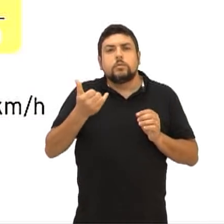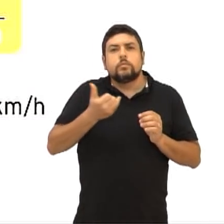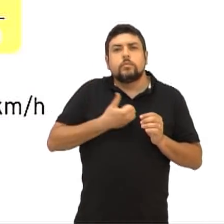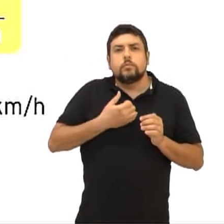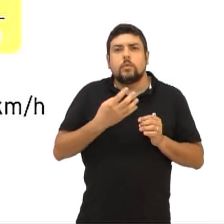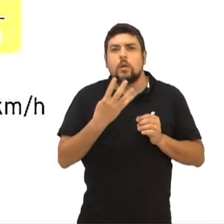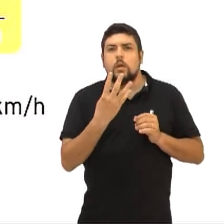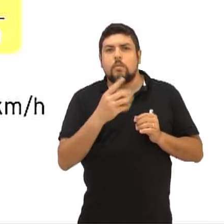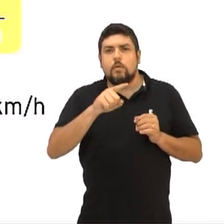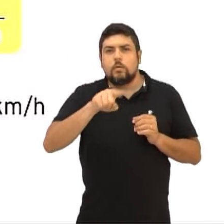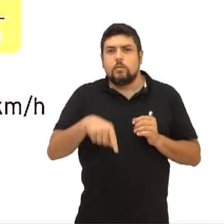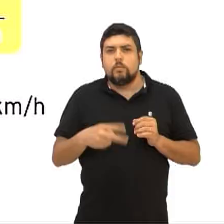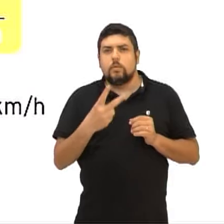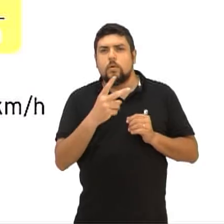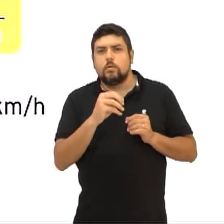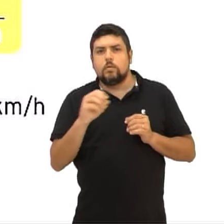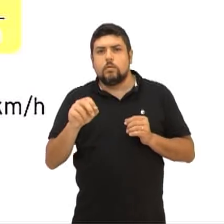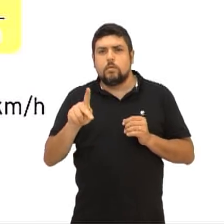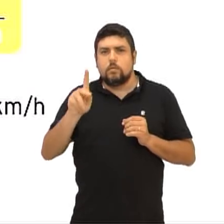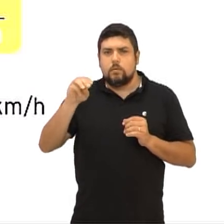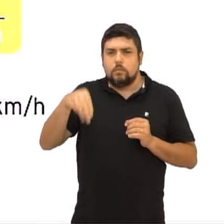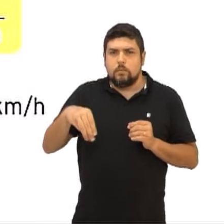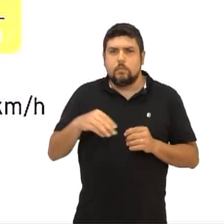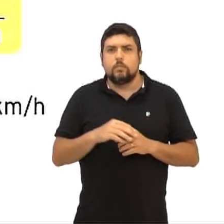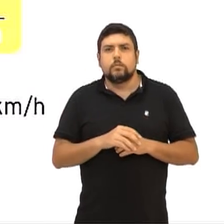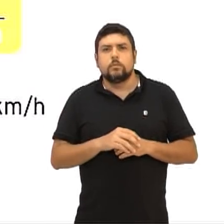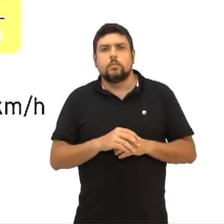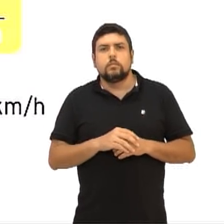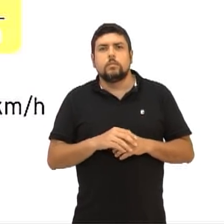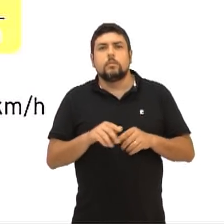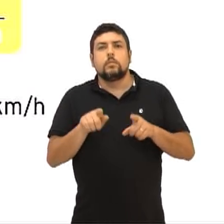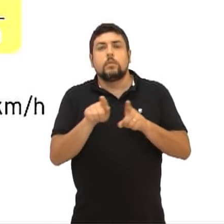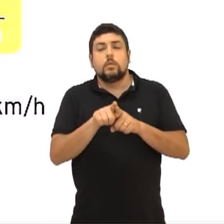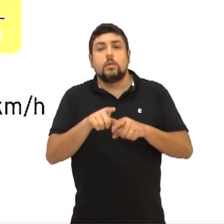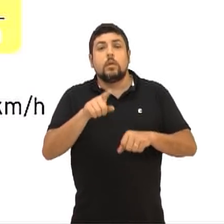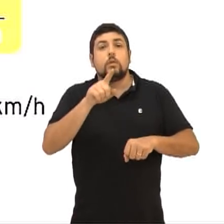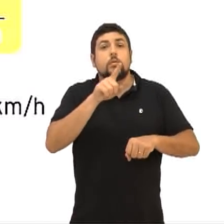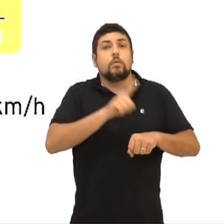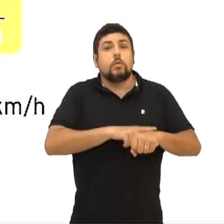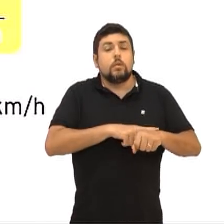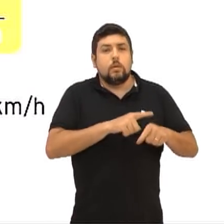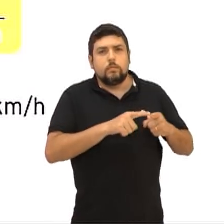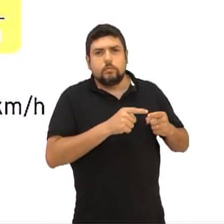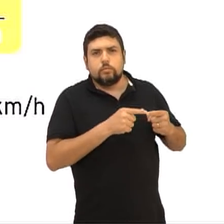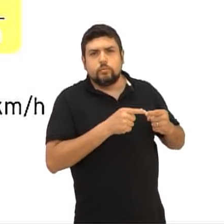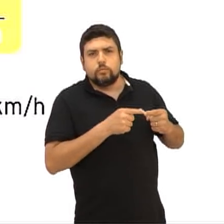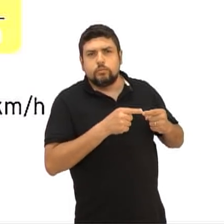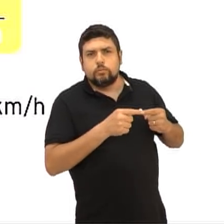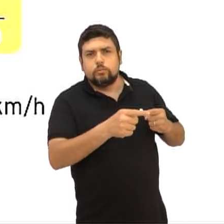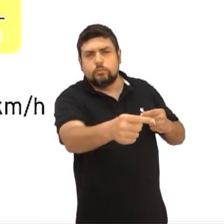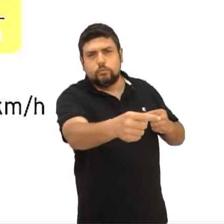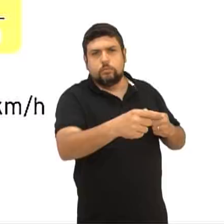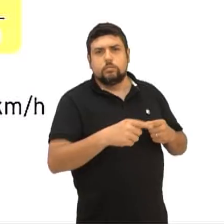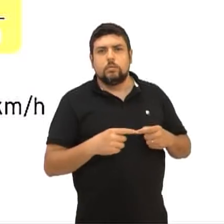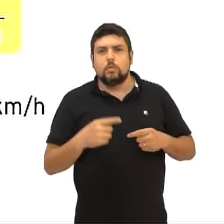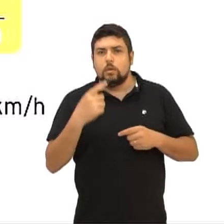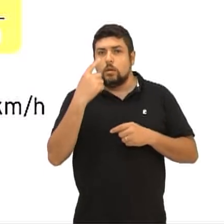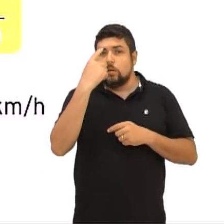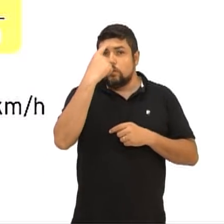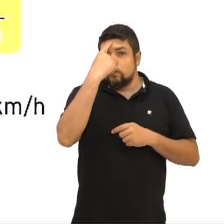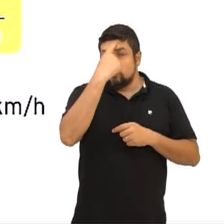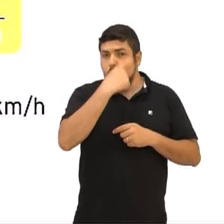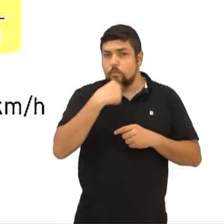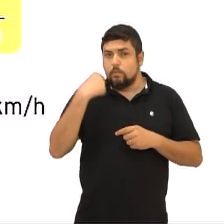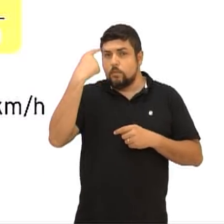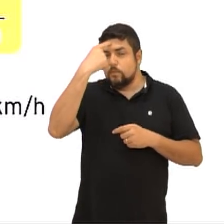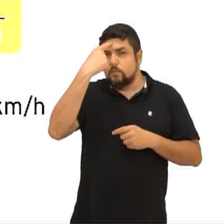foram 4.200 quilômetros, e o tempo para percorrer essa distância, onde ele informou que foi 1 hora, ele